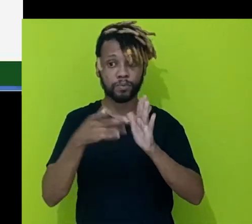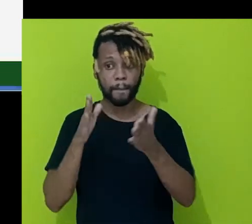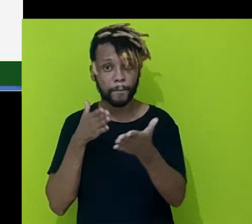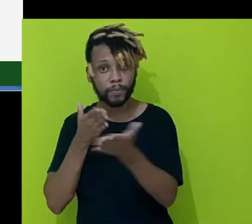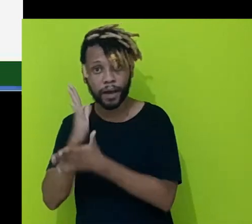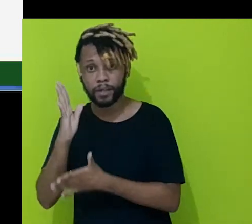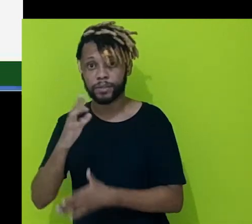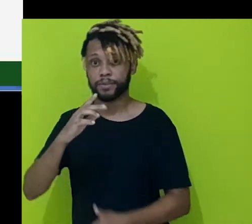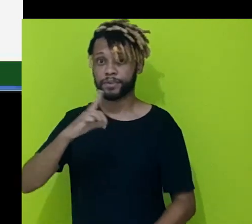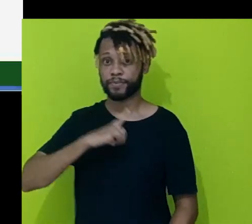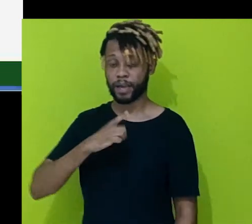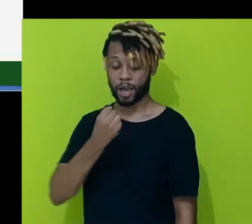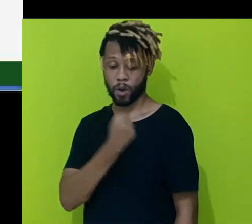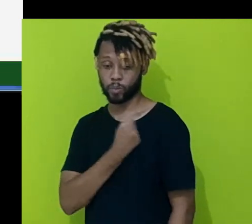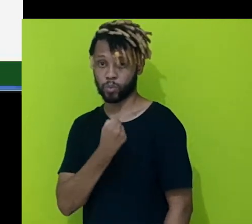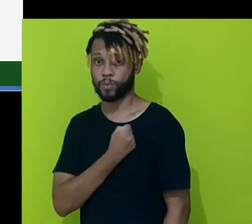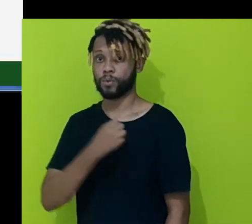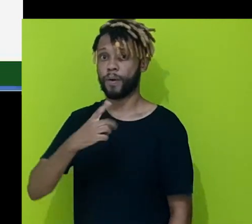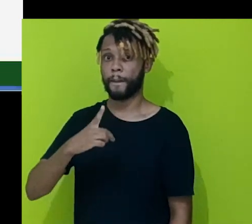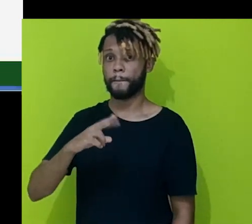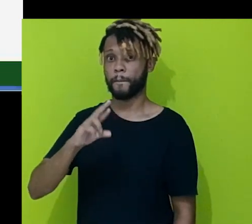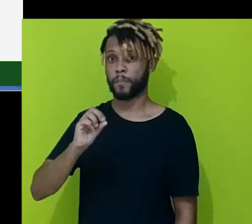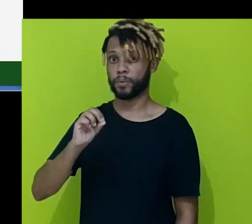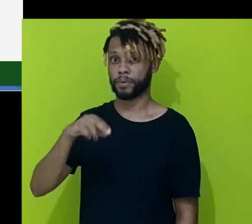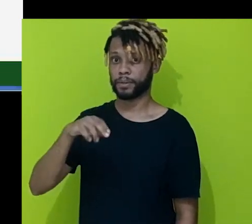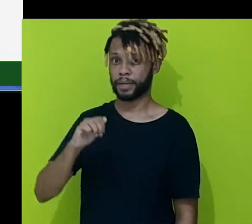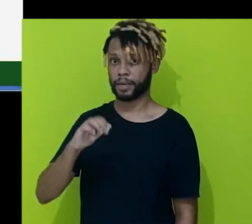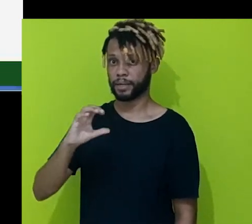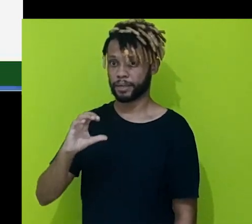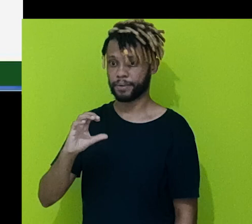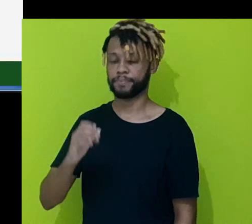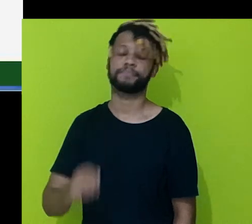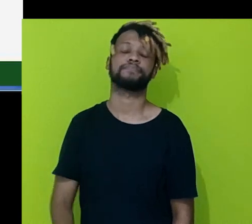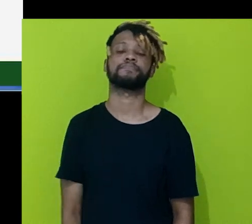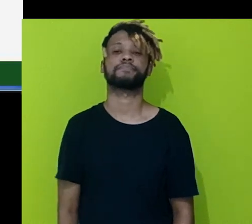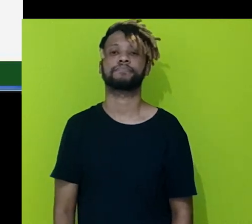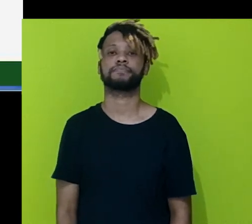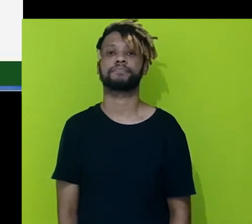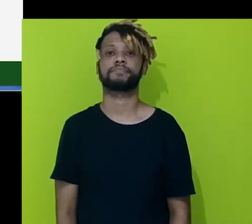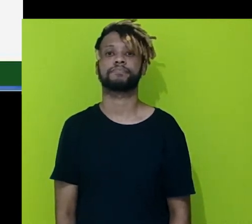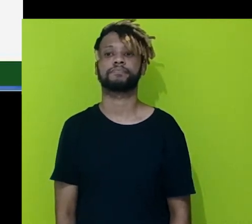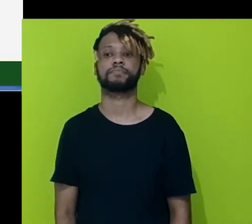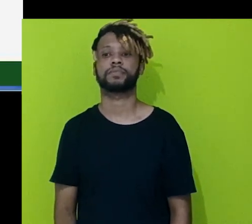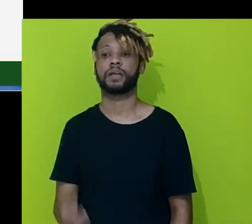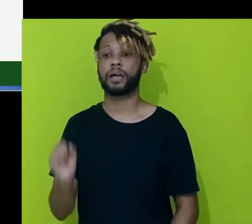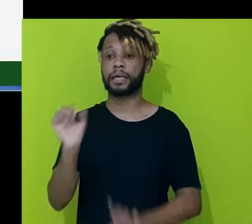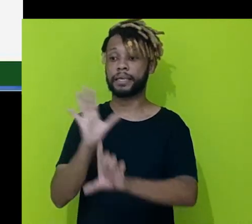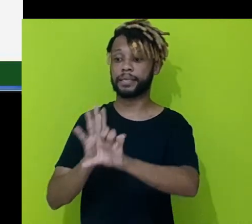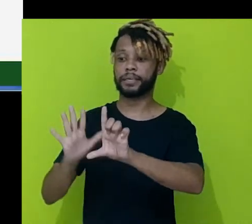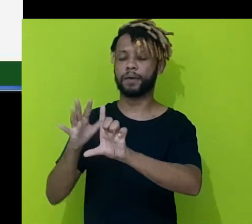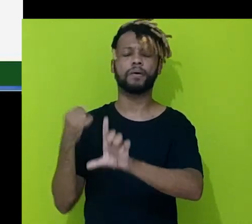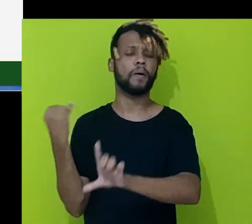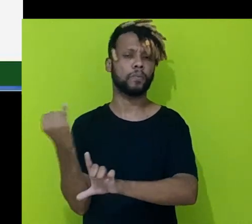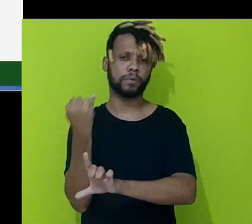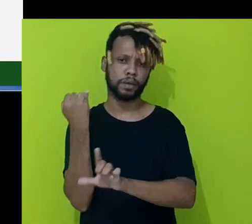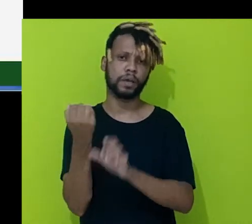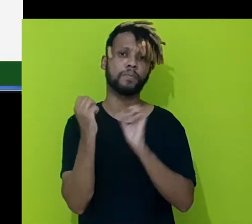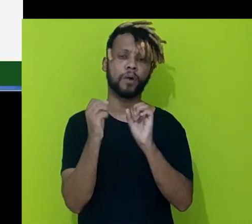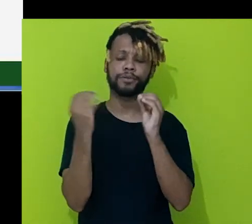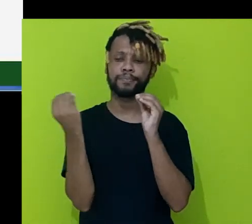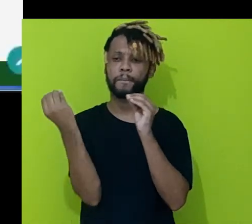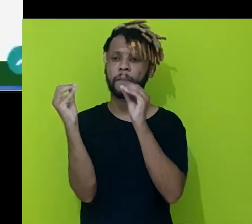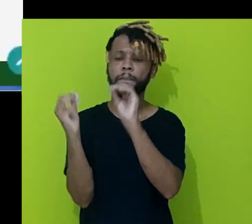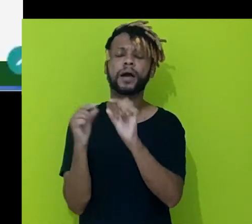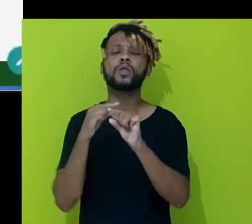do PRONAC. Aqui é um campo muito importante, onde nós podemos enviar para o Salic